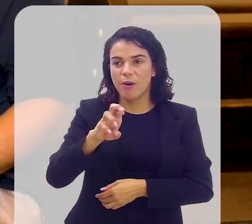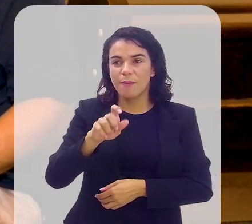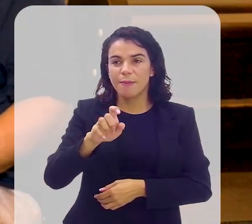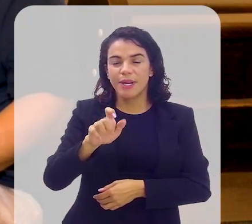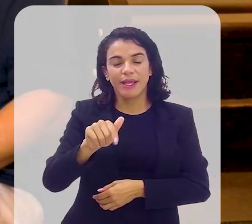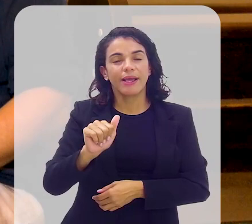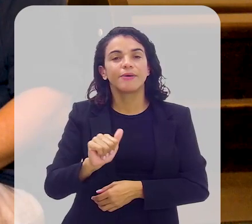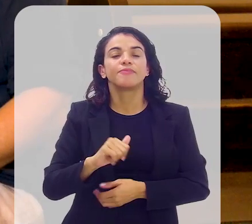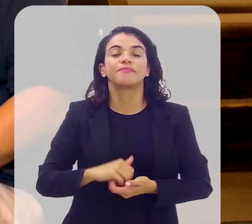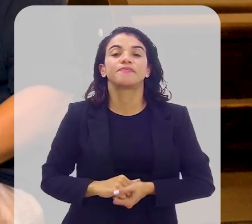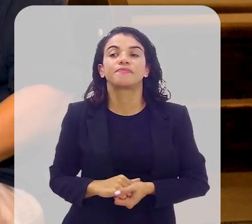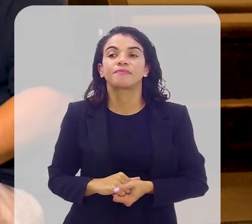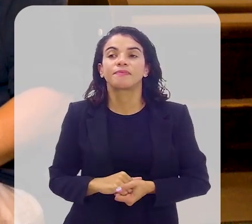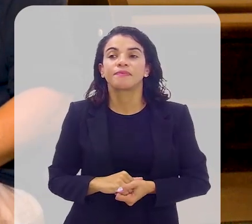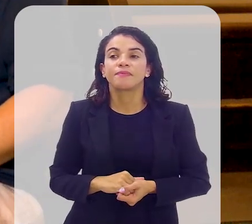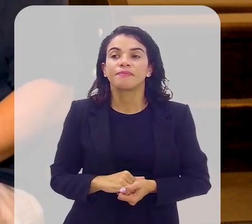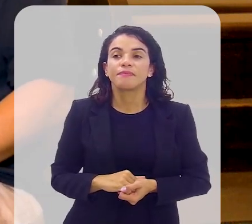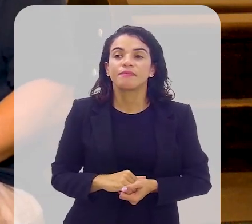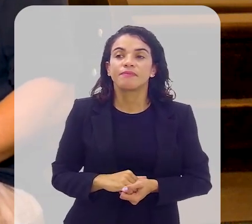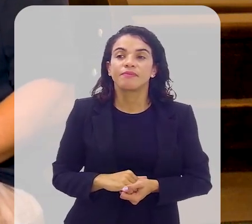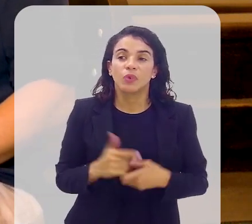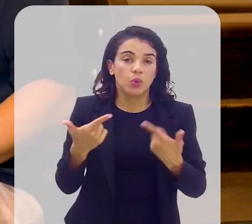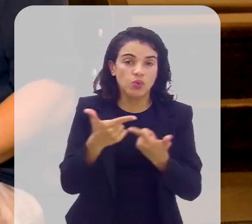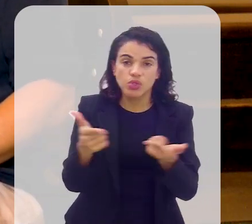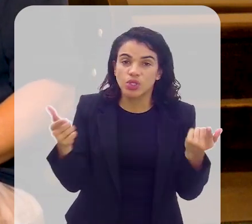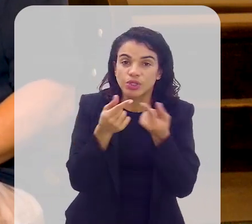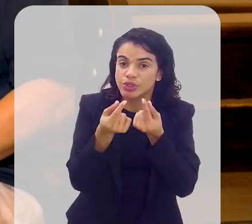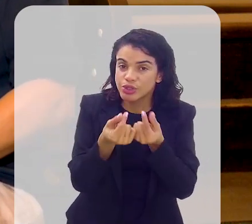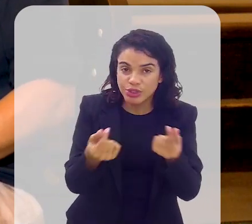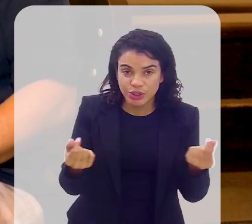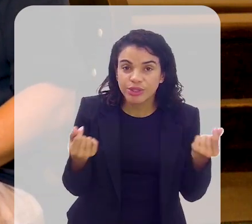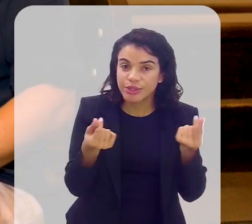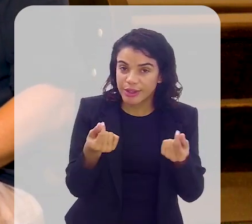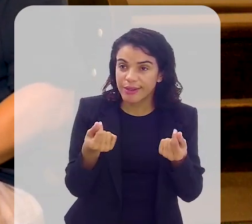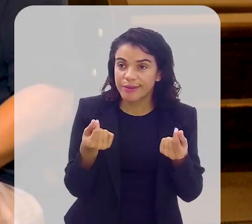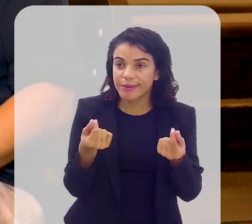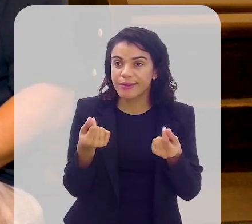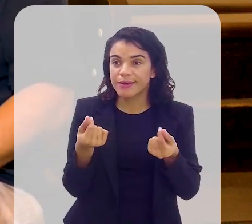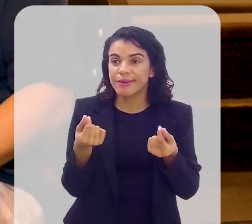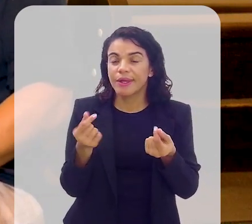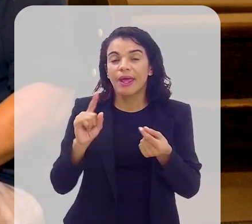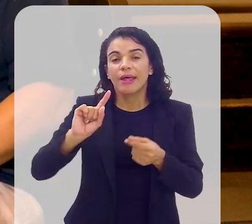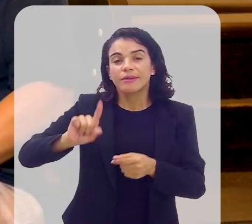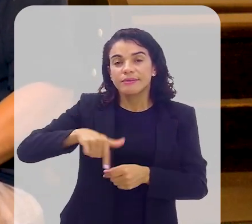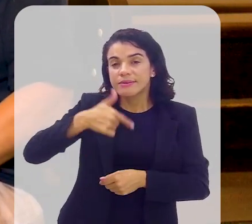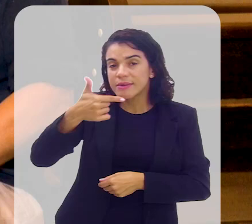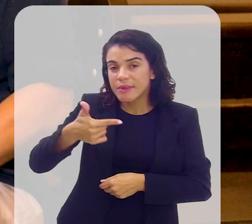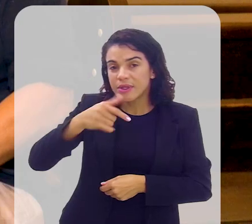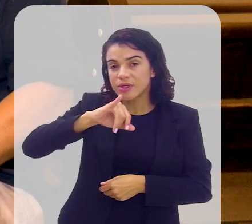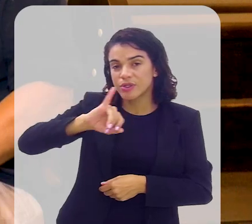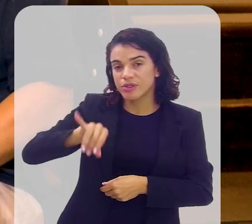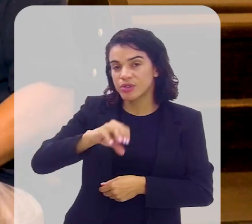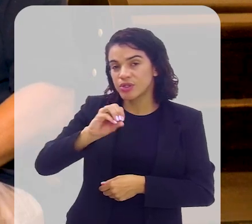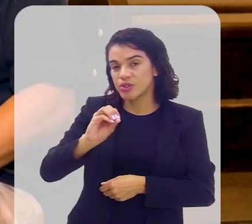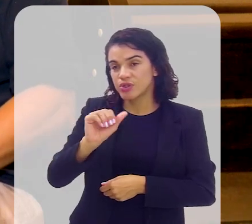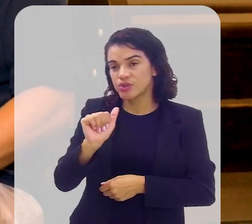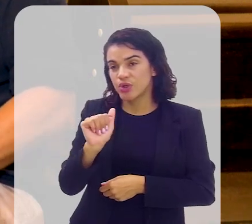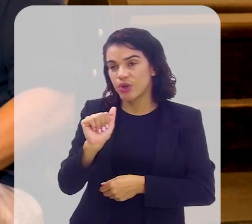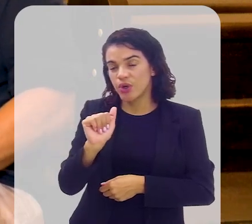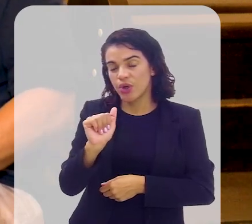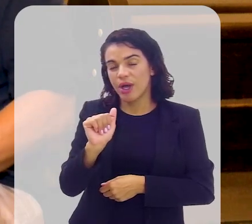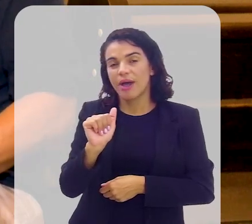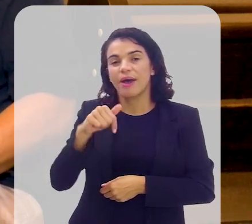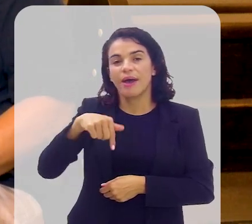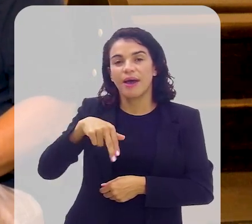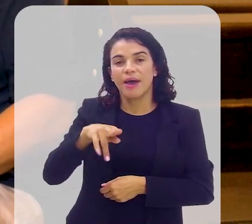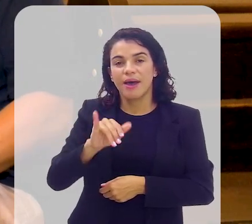freguesia pobre, né? E depois o